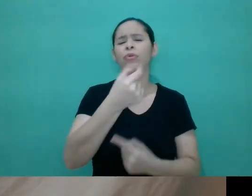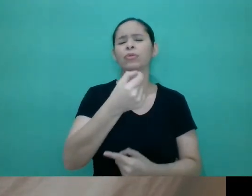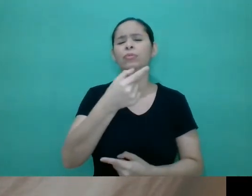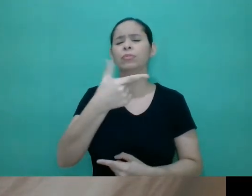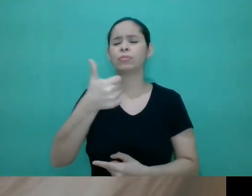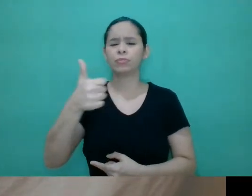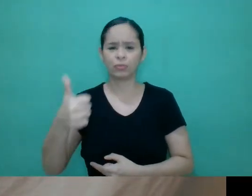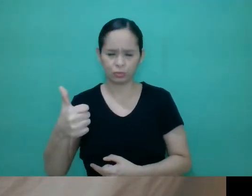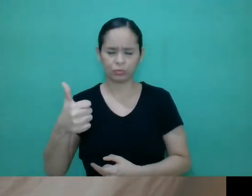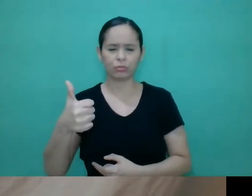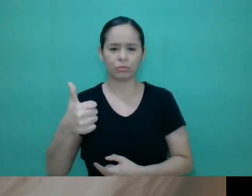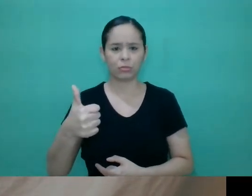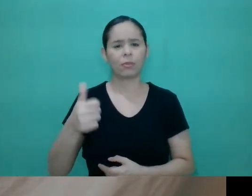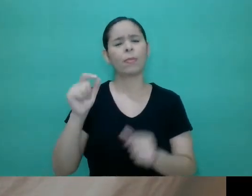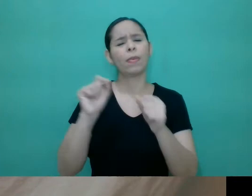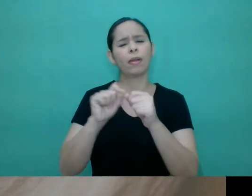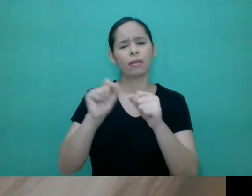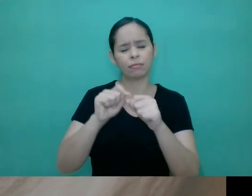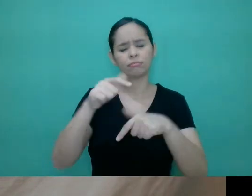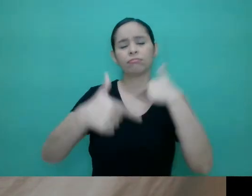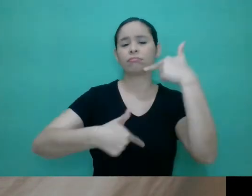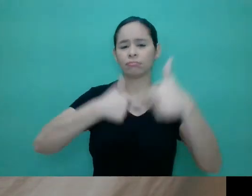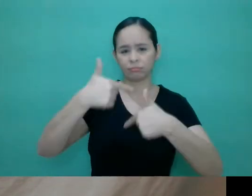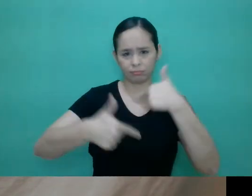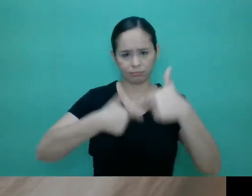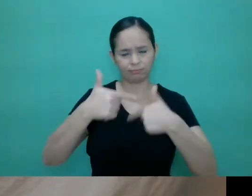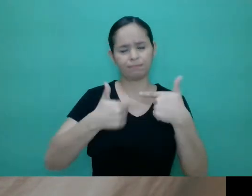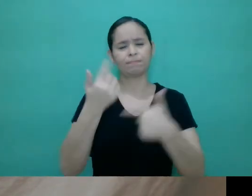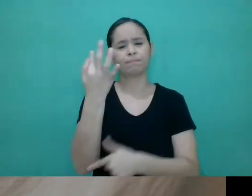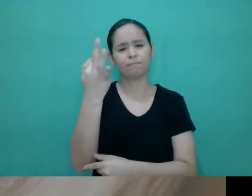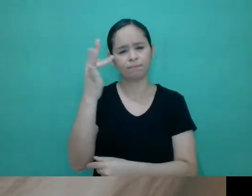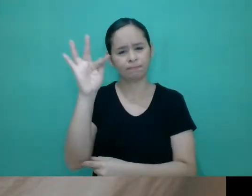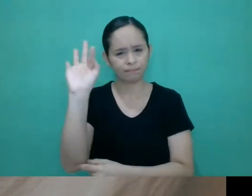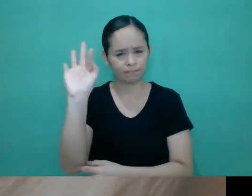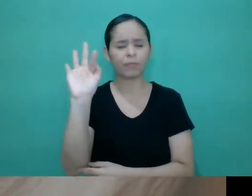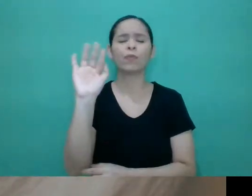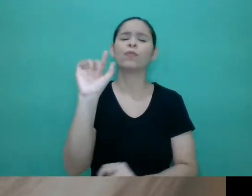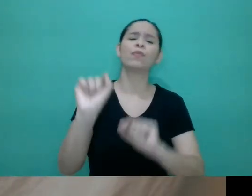bastante interessante na França, que foi levar para